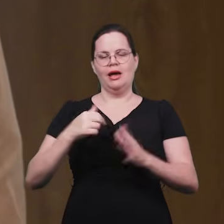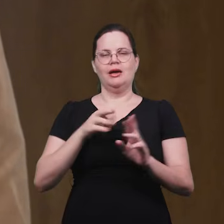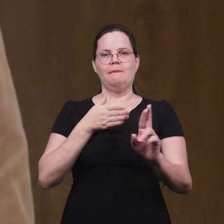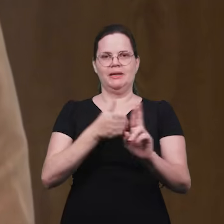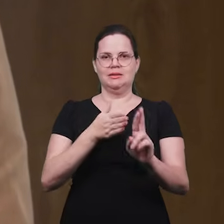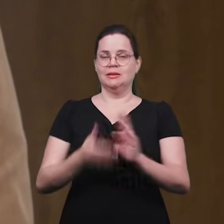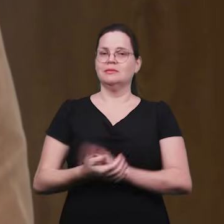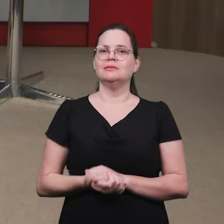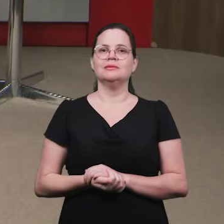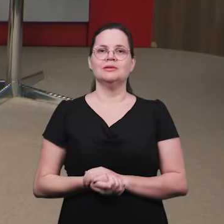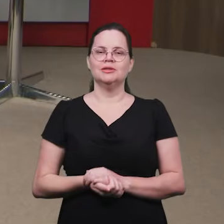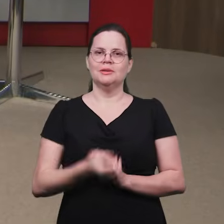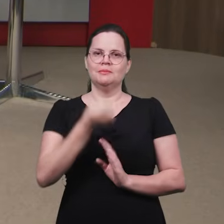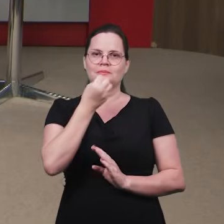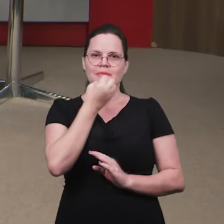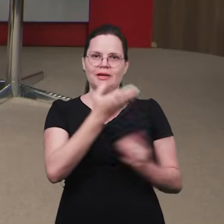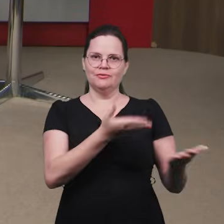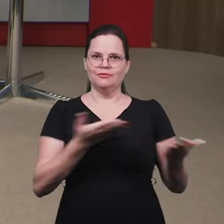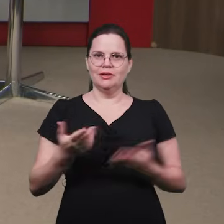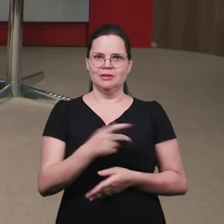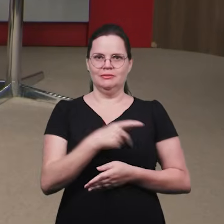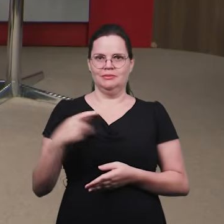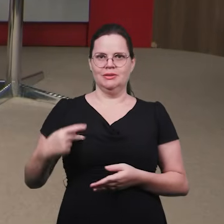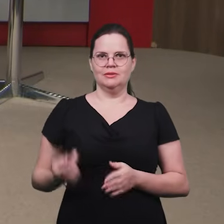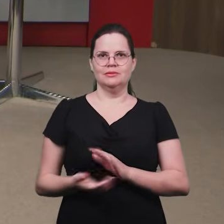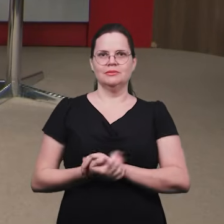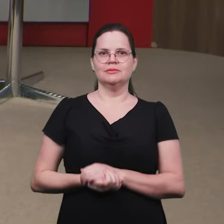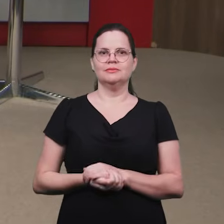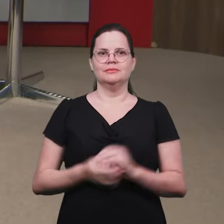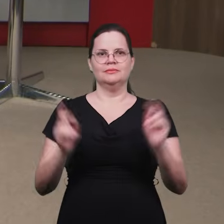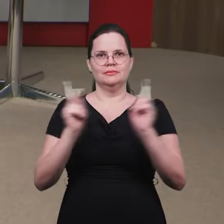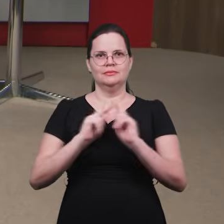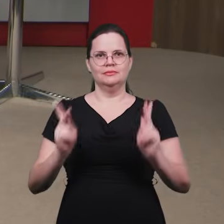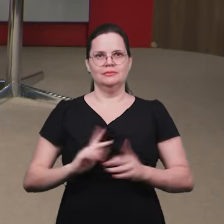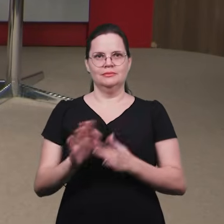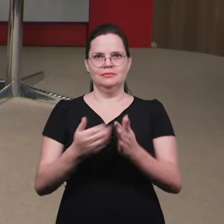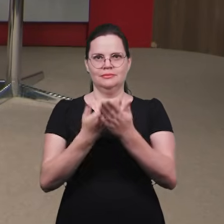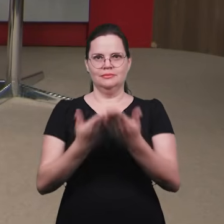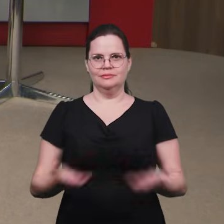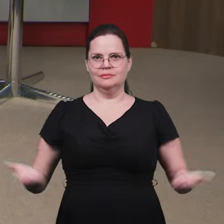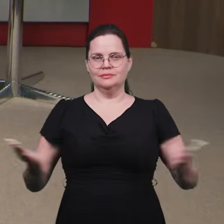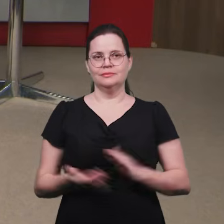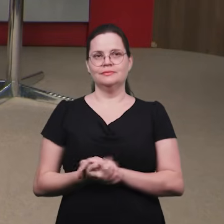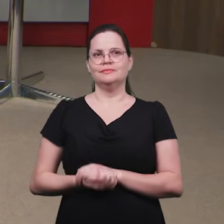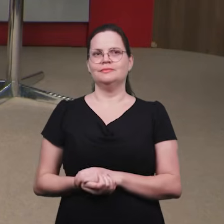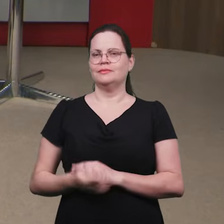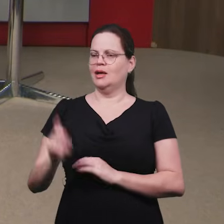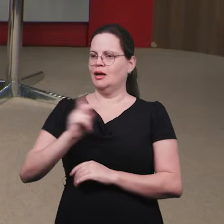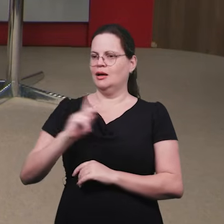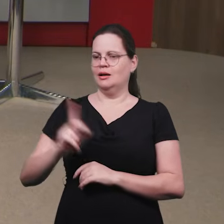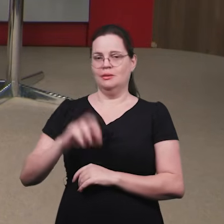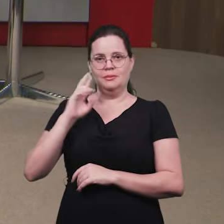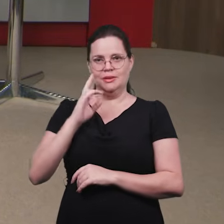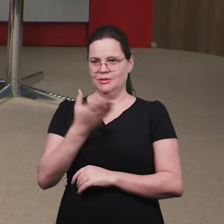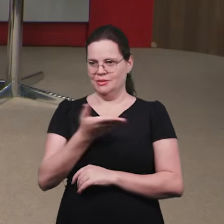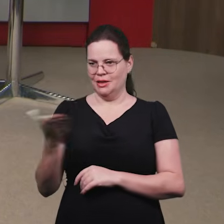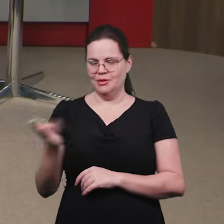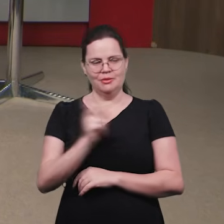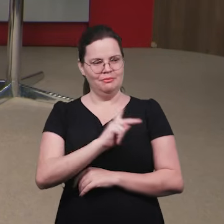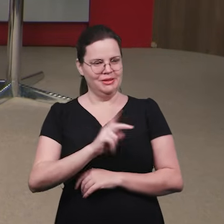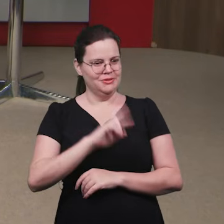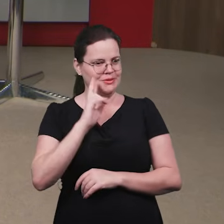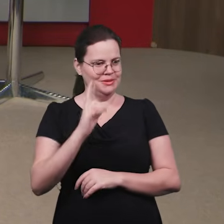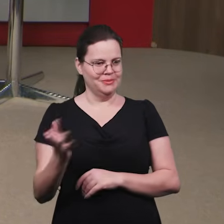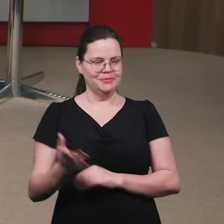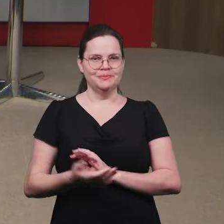Central. Pastores, sejam muito bem-vindos ao Ação Social. A paz do Senhor, Claudia. A paz do Senhor, pastor Daniel. A paz do Senhor, Claudia. A